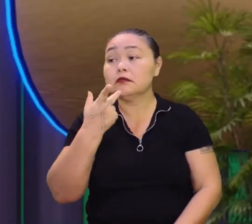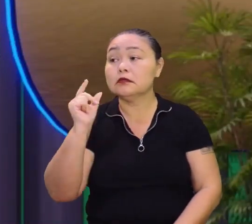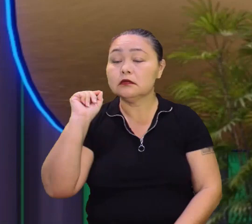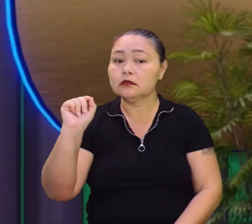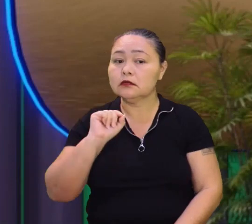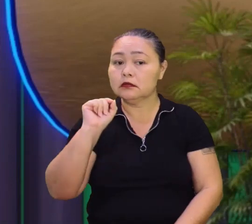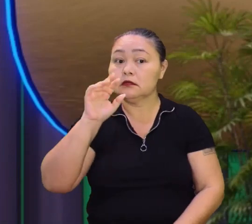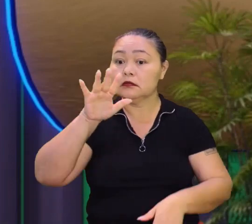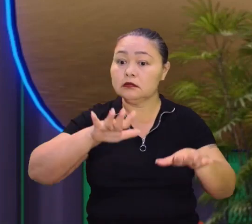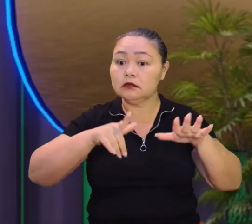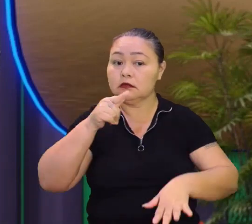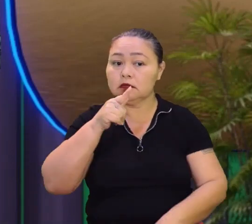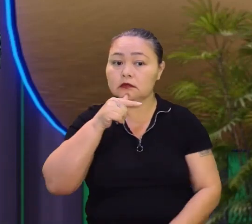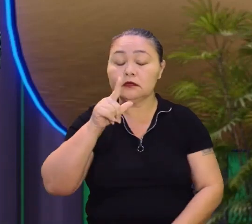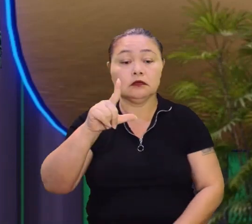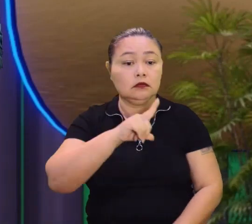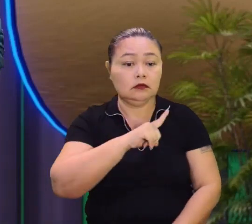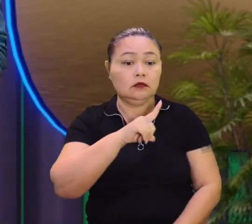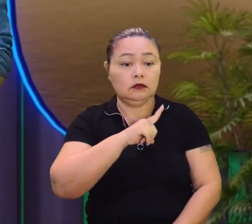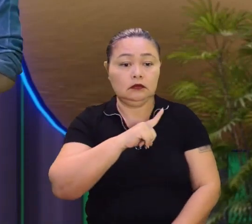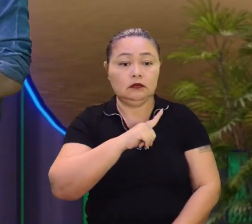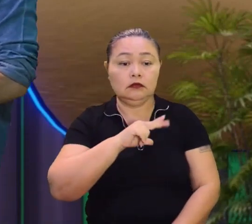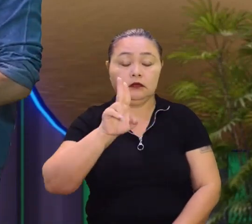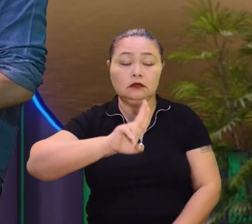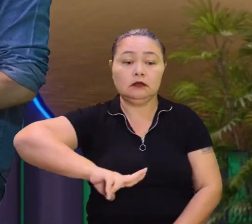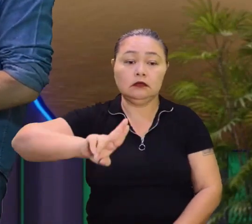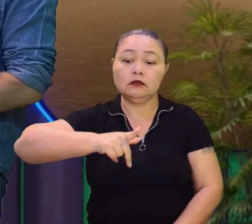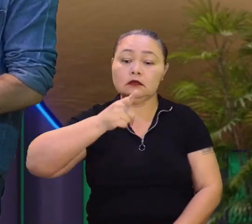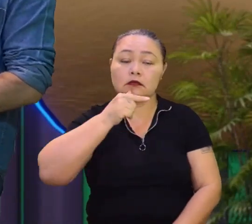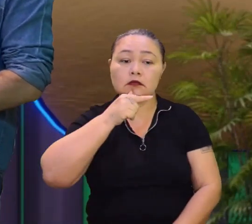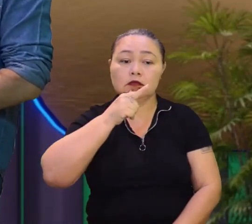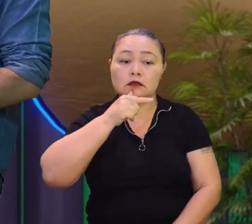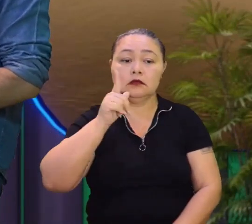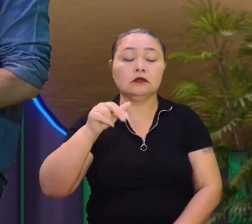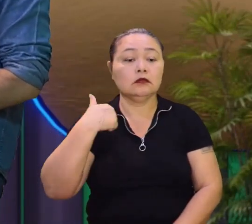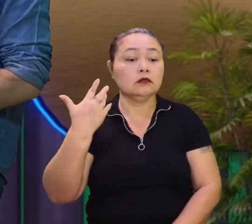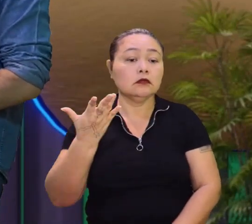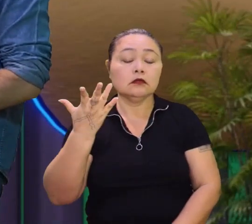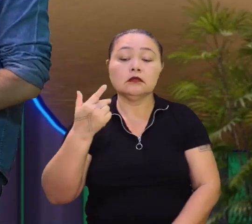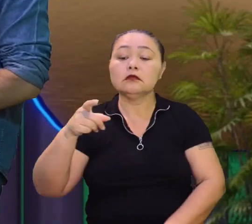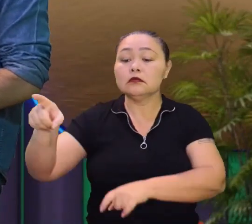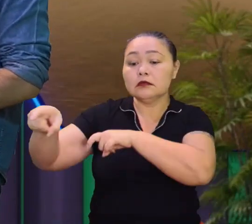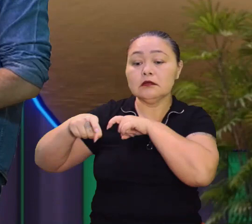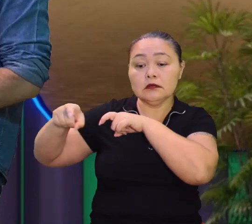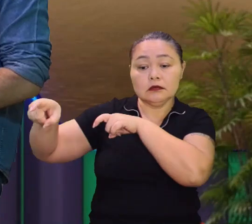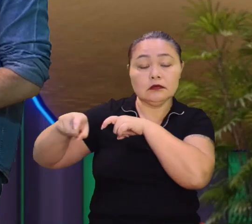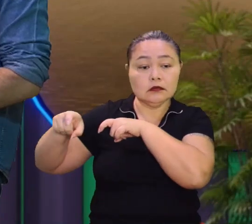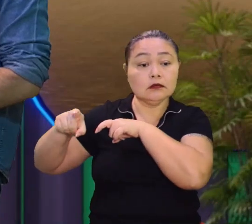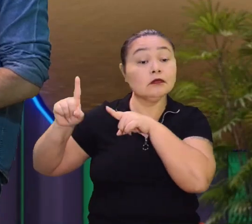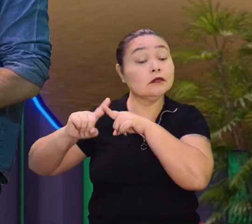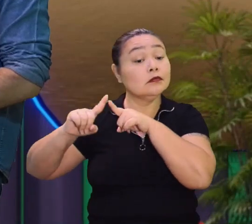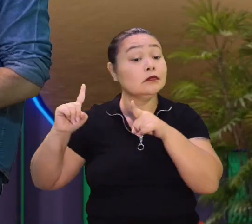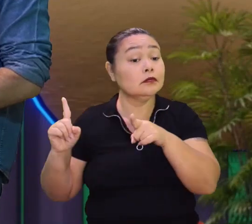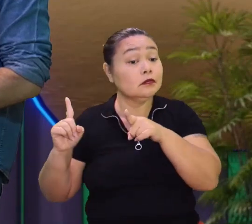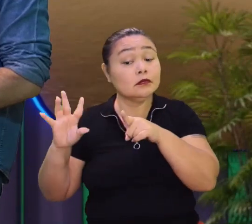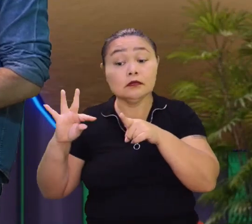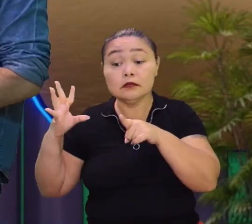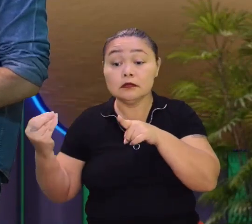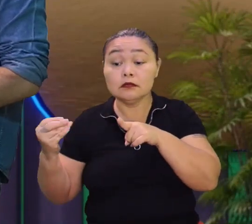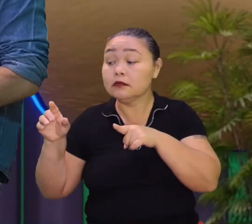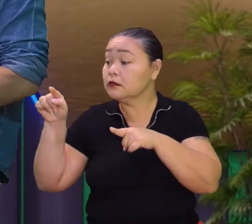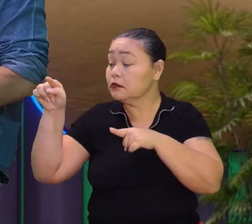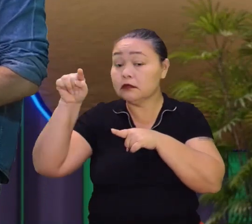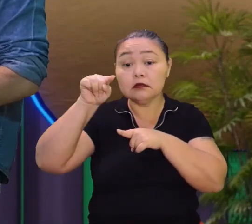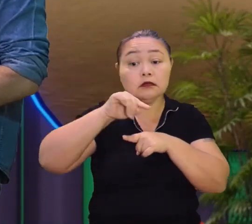seguinte, ó. Muitas das vezes a gente tem uma grande utilização dessa água na agricultura, mas nem todas